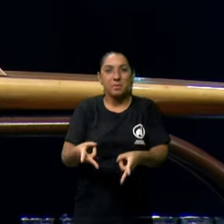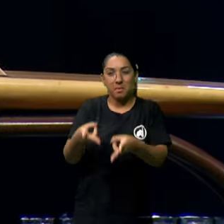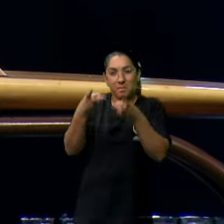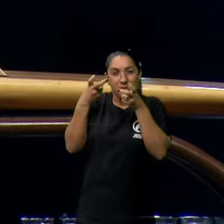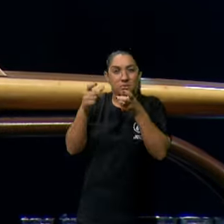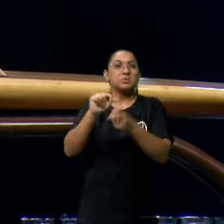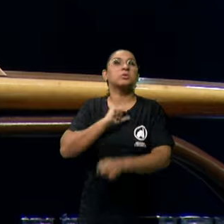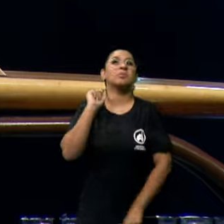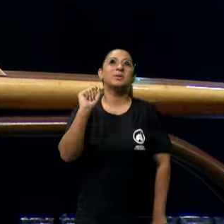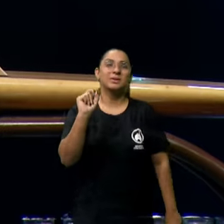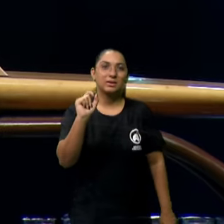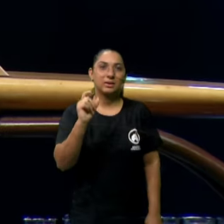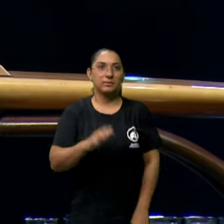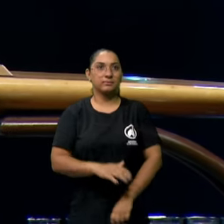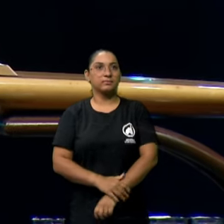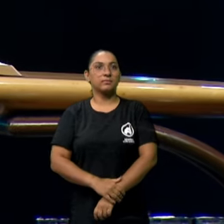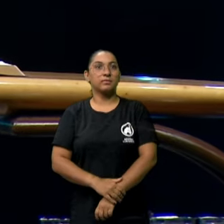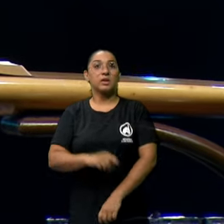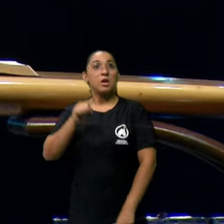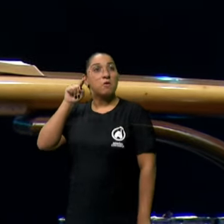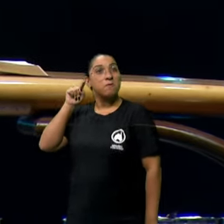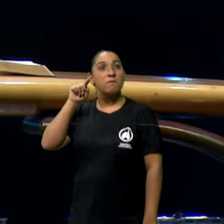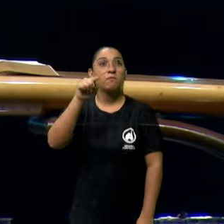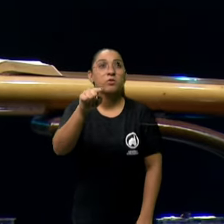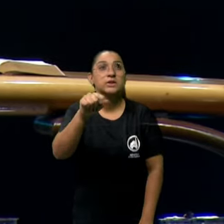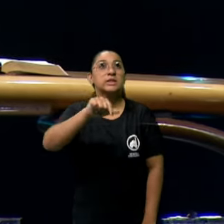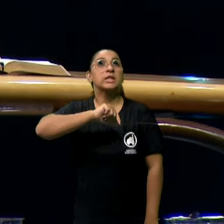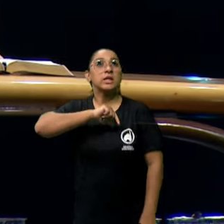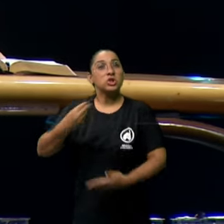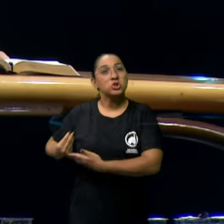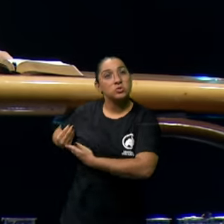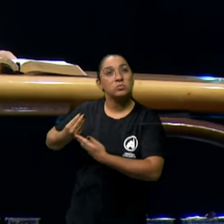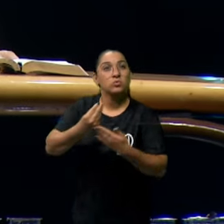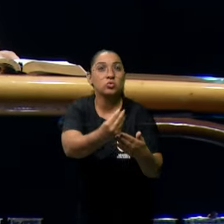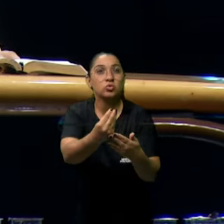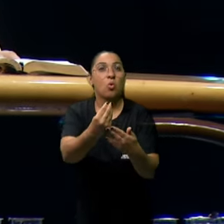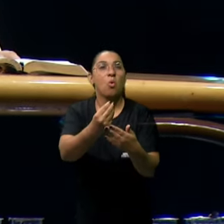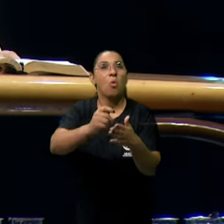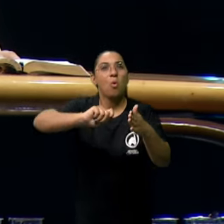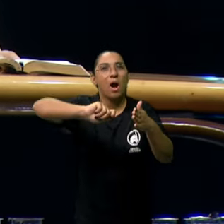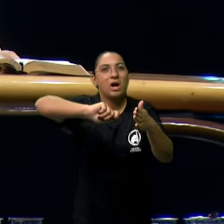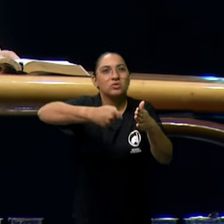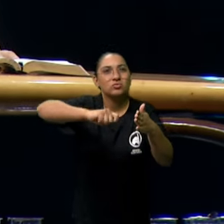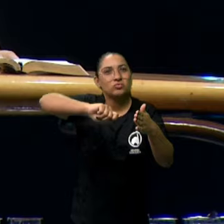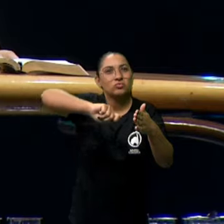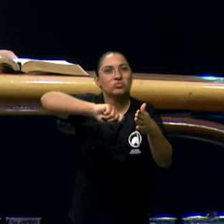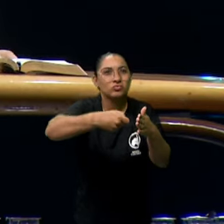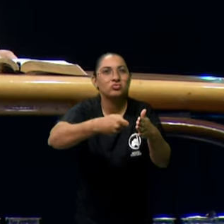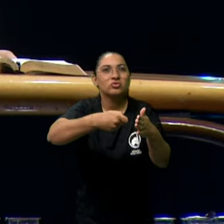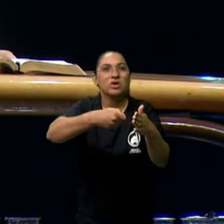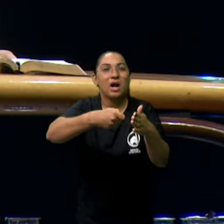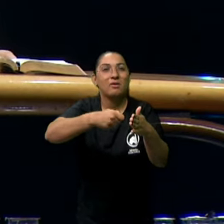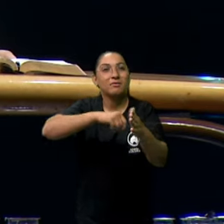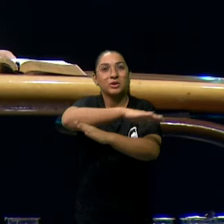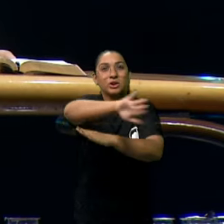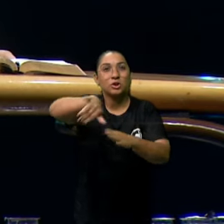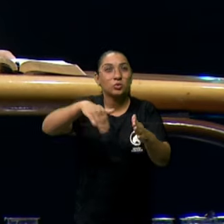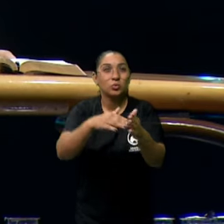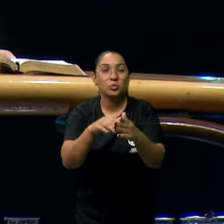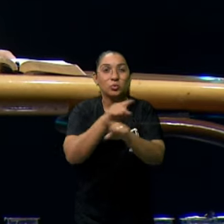disse Pedro aqui a você te entrego a chave para que tudo que você amasse